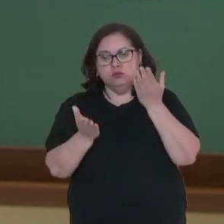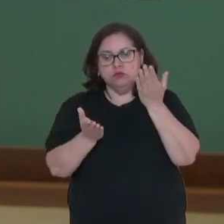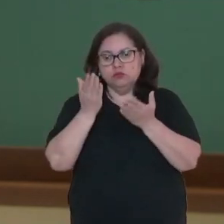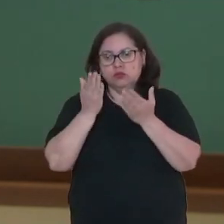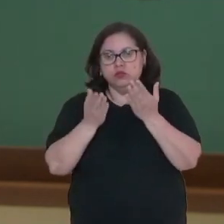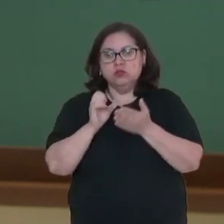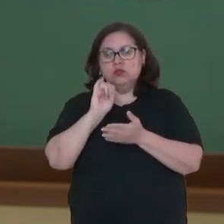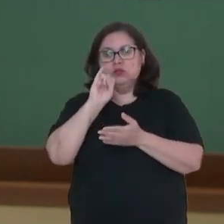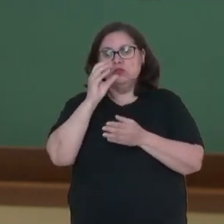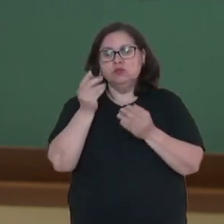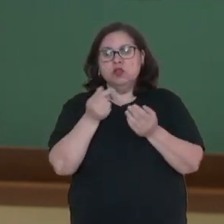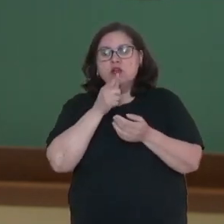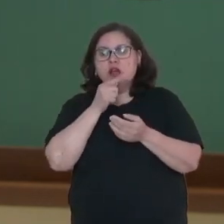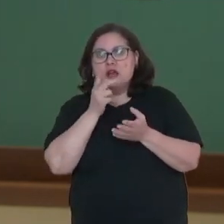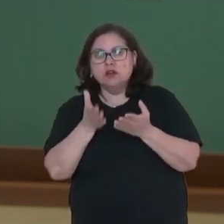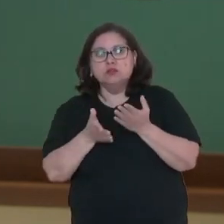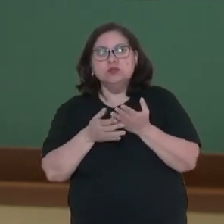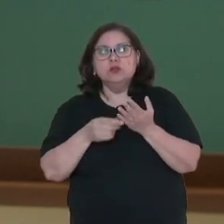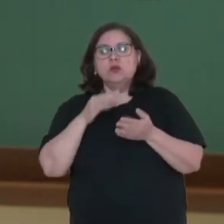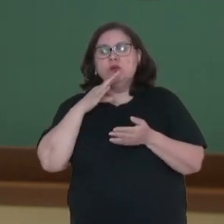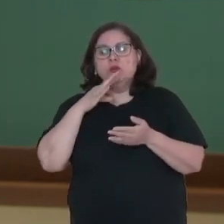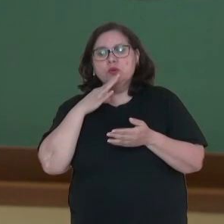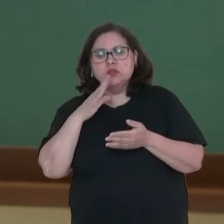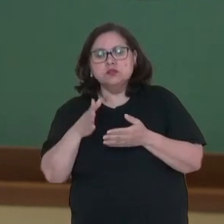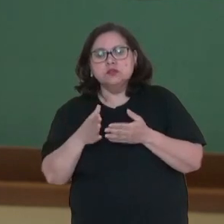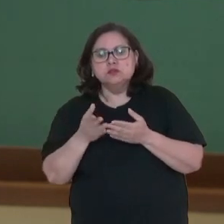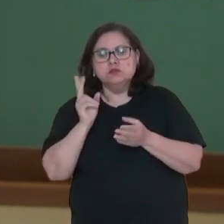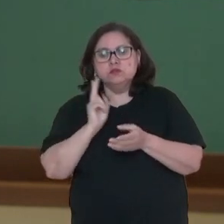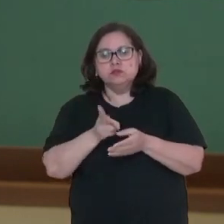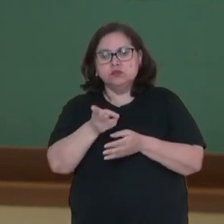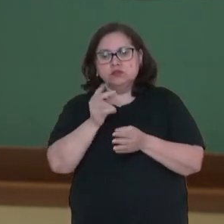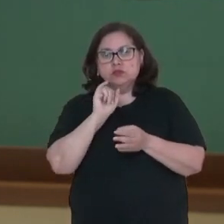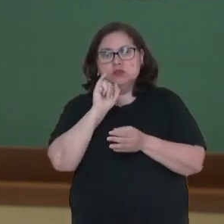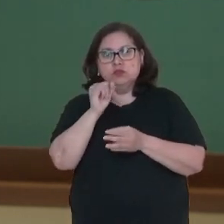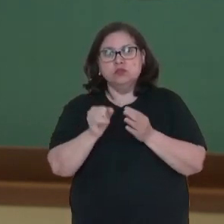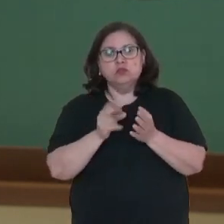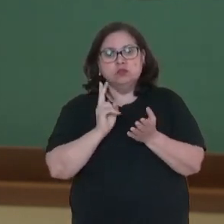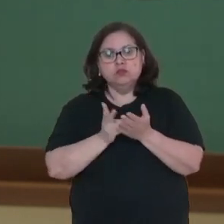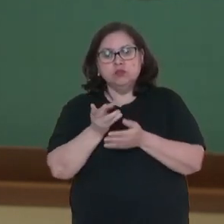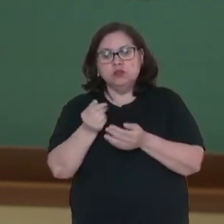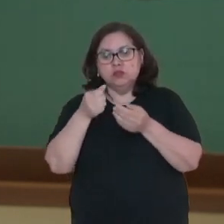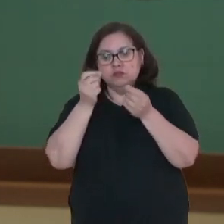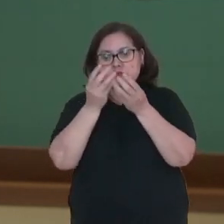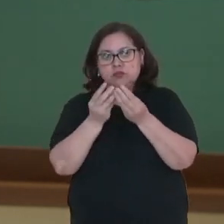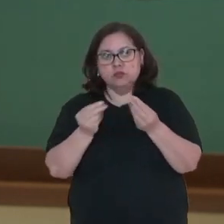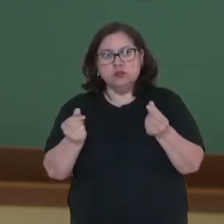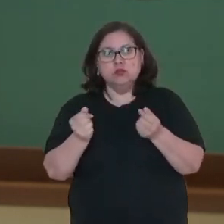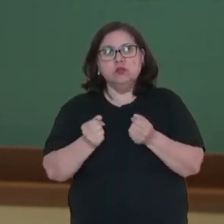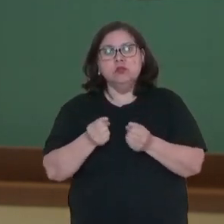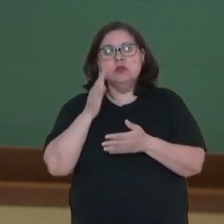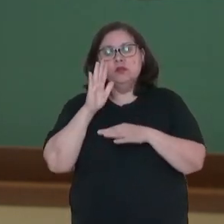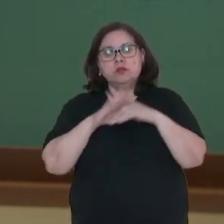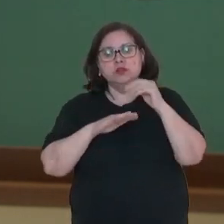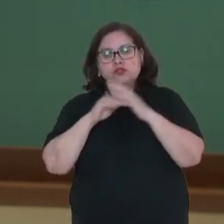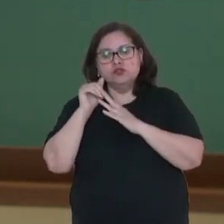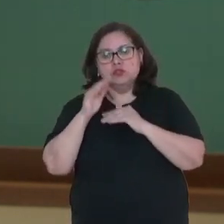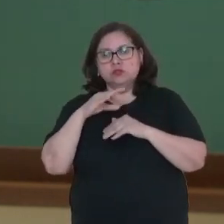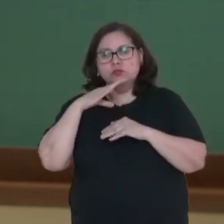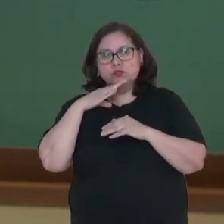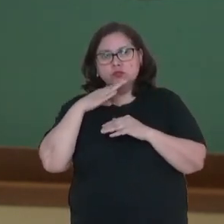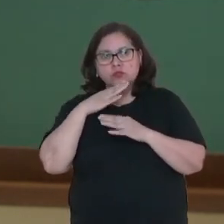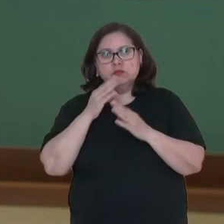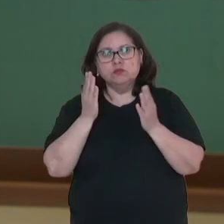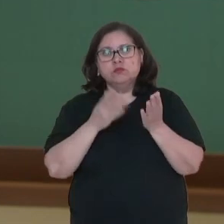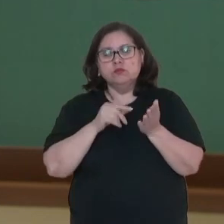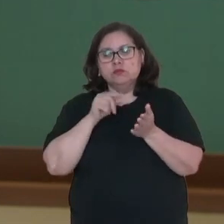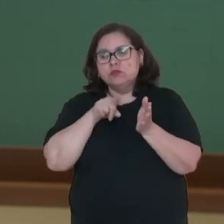iônico em meio aquoso. Conhecemos a constante iônica e a constante de solubilidade. Praticamos o conhecimento por